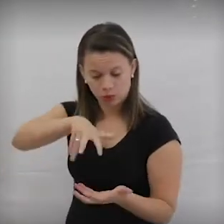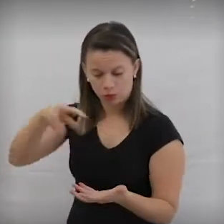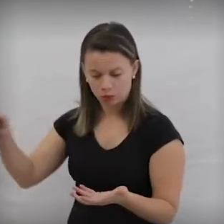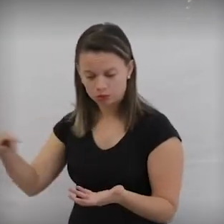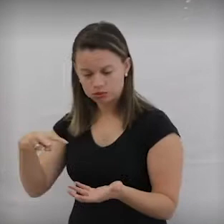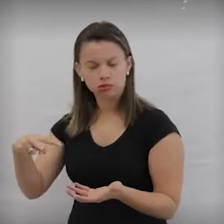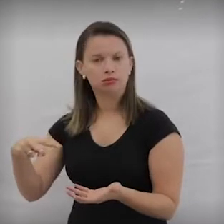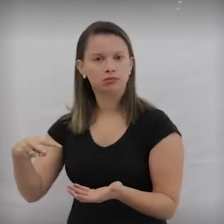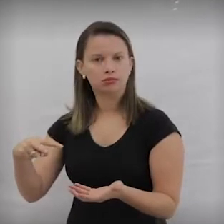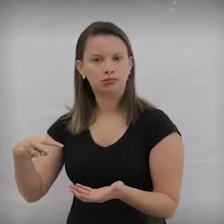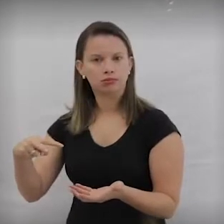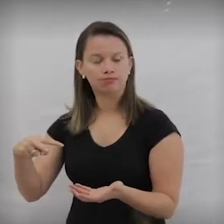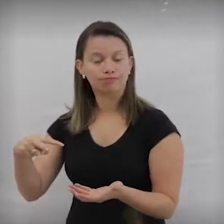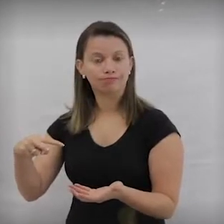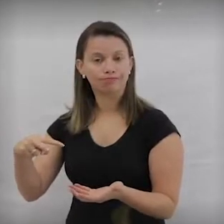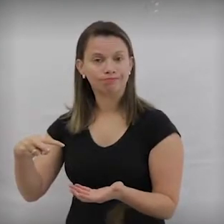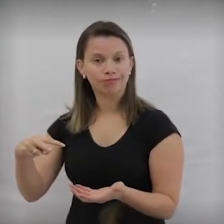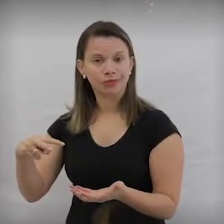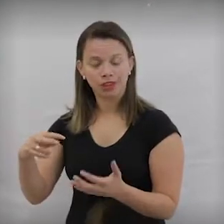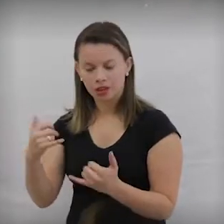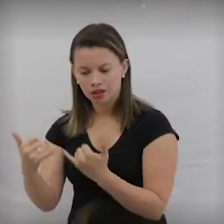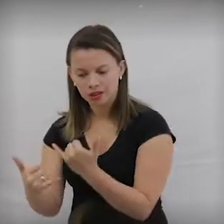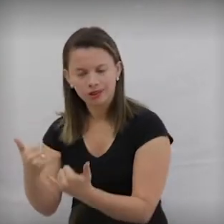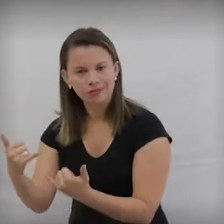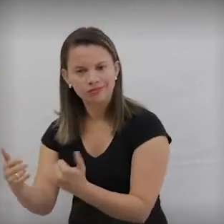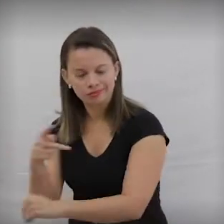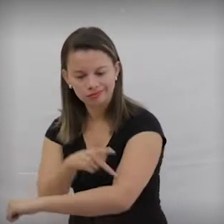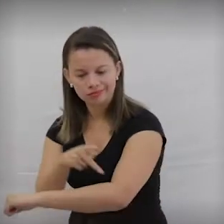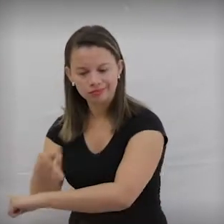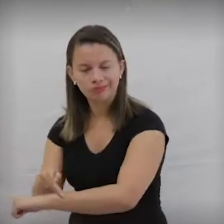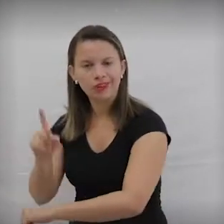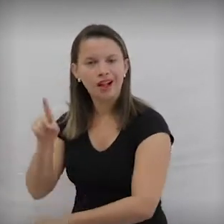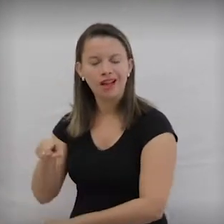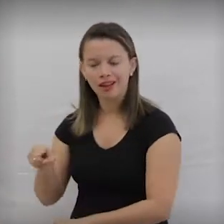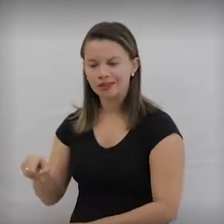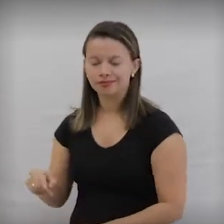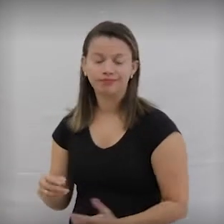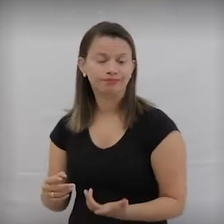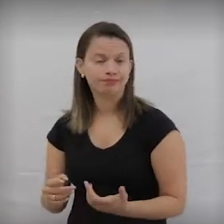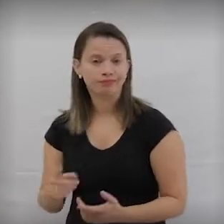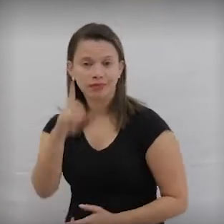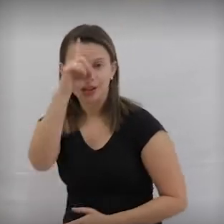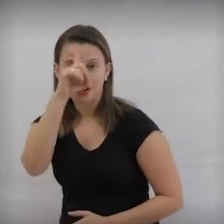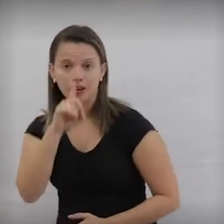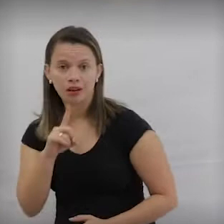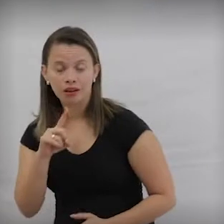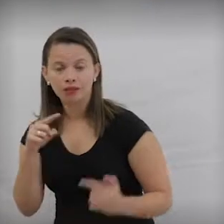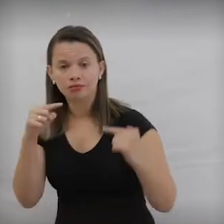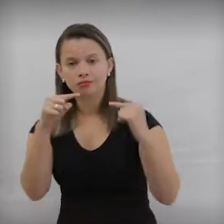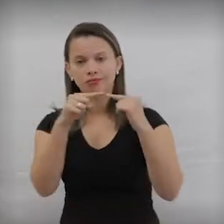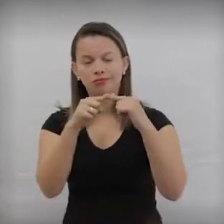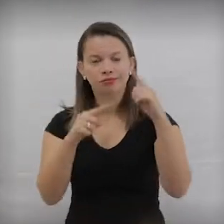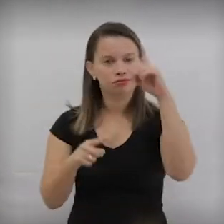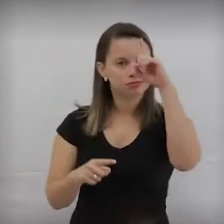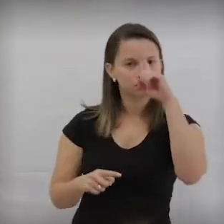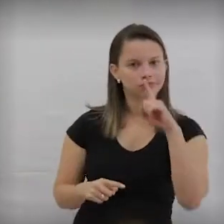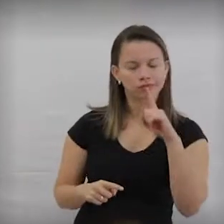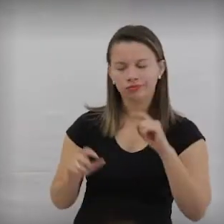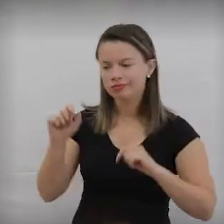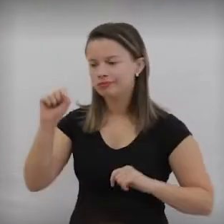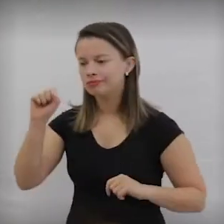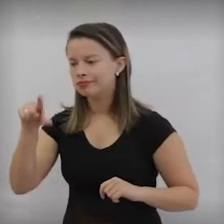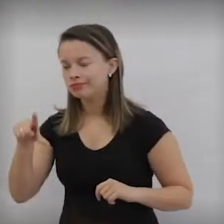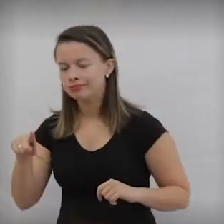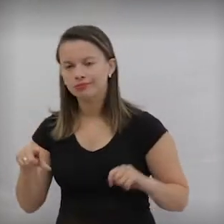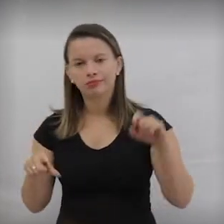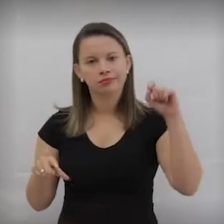isso que muitas vezes a gente vê num brinquedo pedagógico. Amarelo com amarelo, azul com azul. Né?